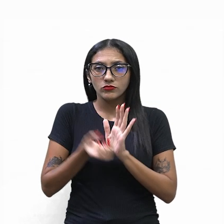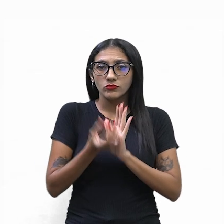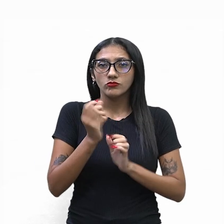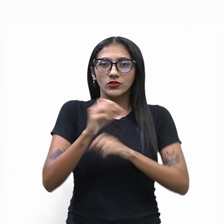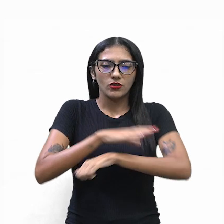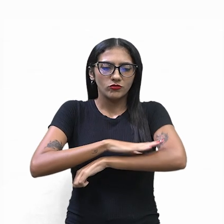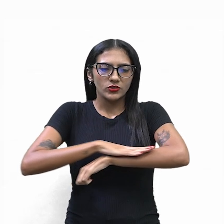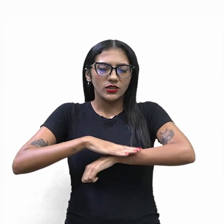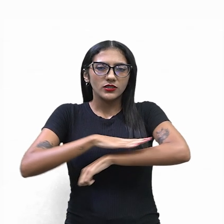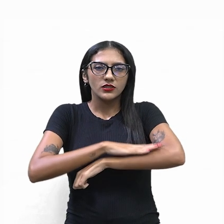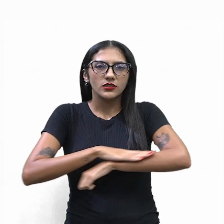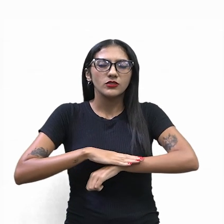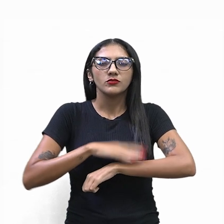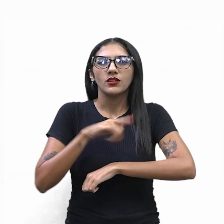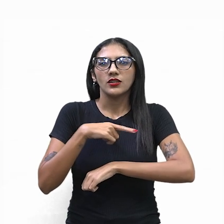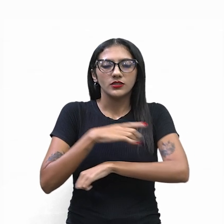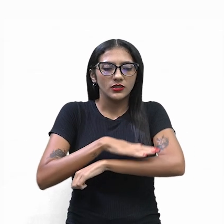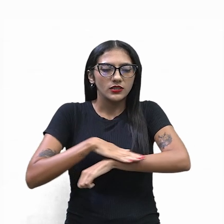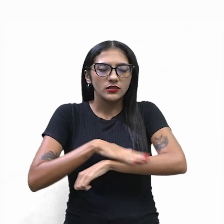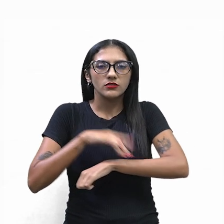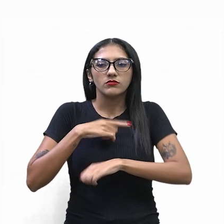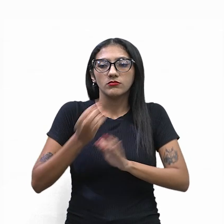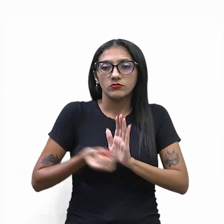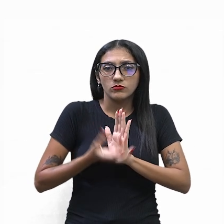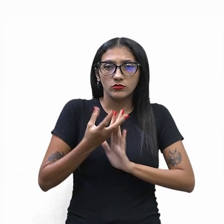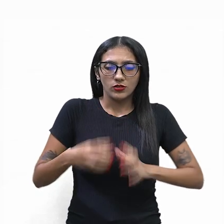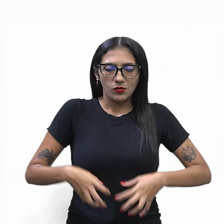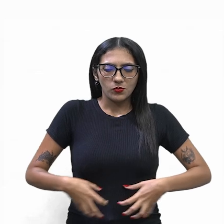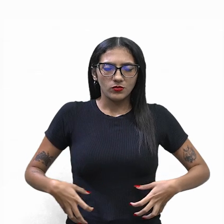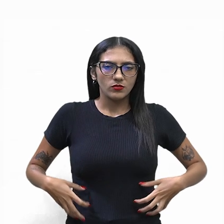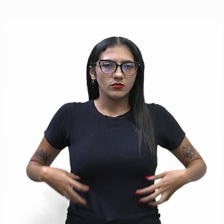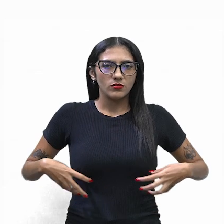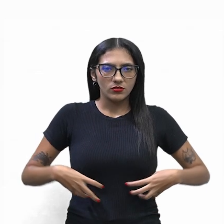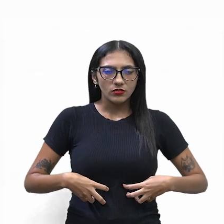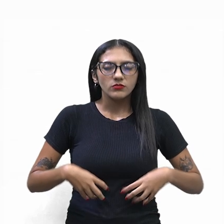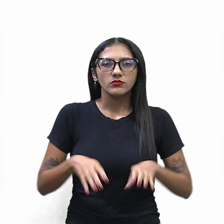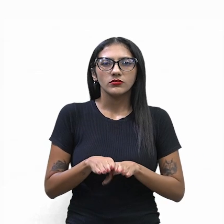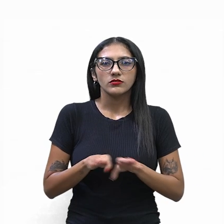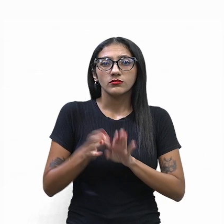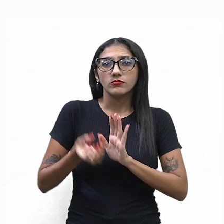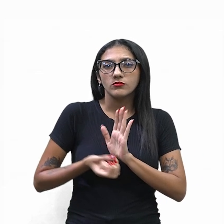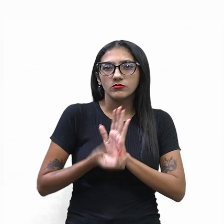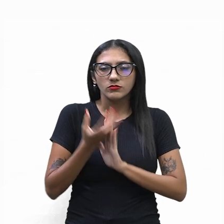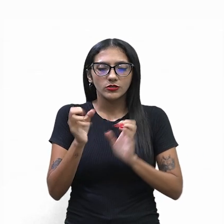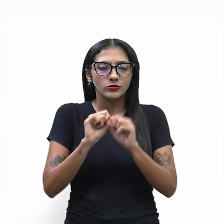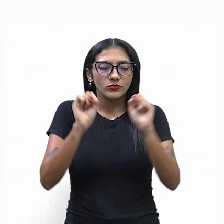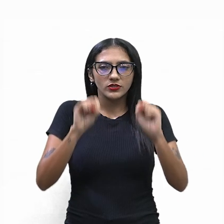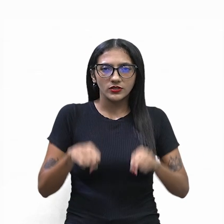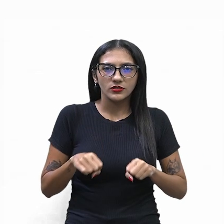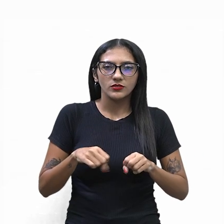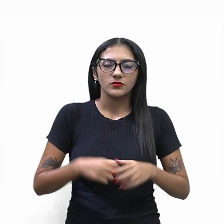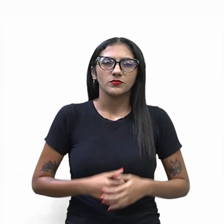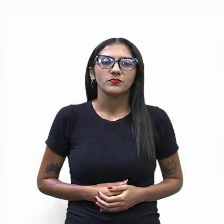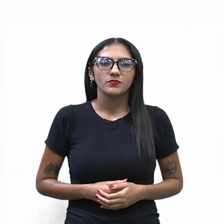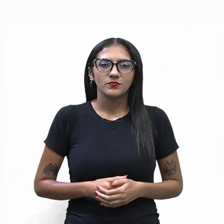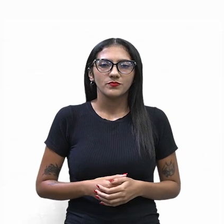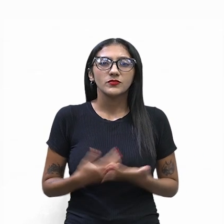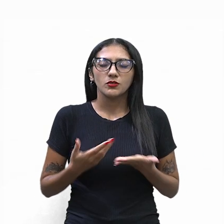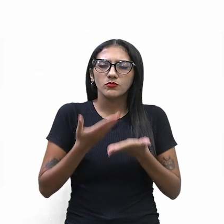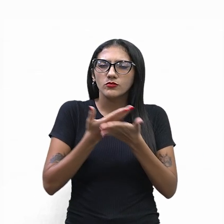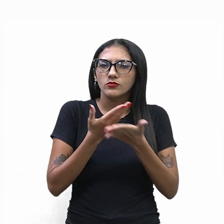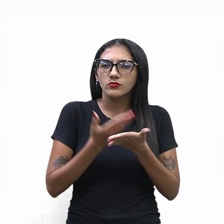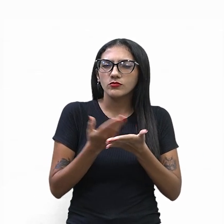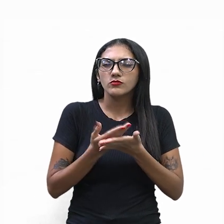tecidos. Esses tecidos, por sua vez, formarão os órgãos e os órgãos vão dar origem aos sistemas, tá? E a gente estudou aí alguns